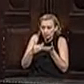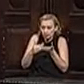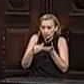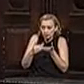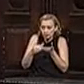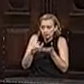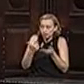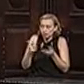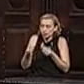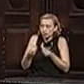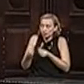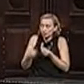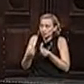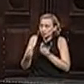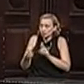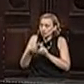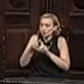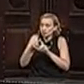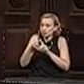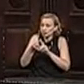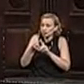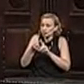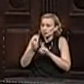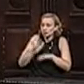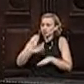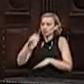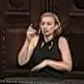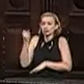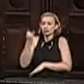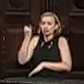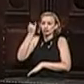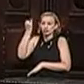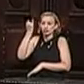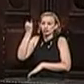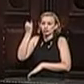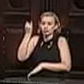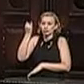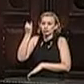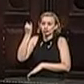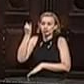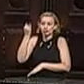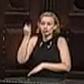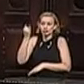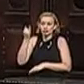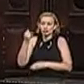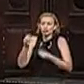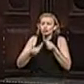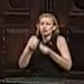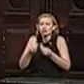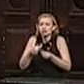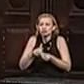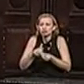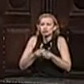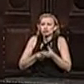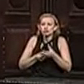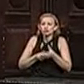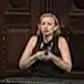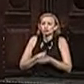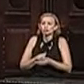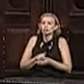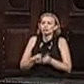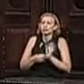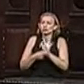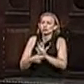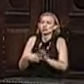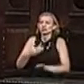medida prática e objetiva para o mais importante, que é a busca da saída da crise pelo aumento das receitas.